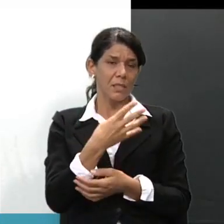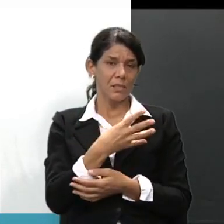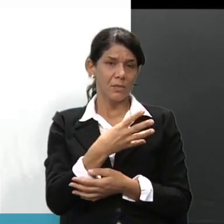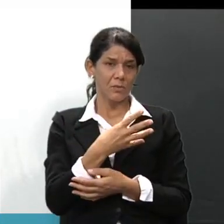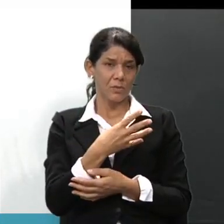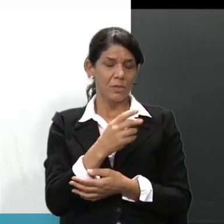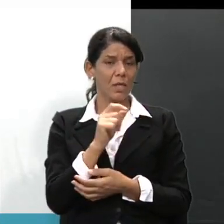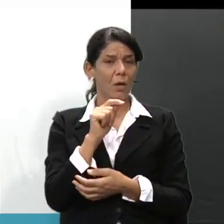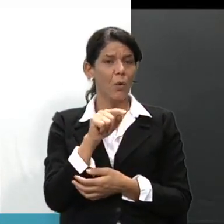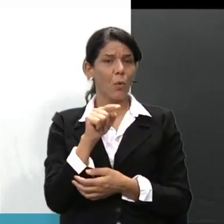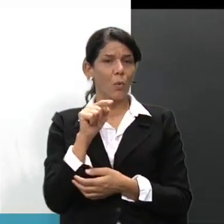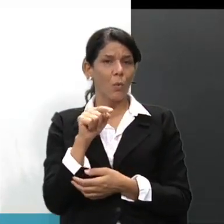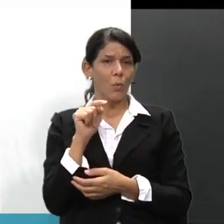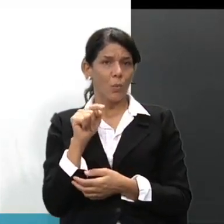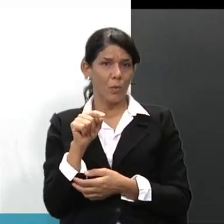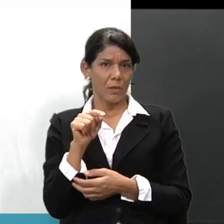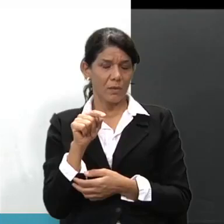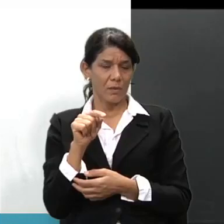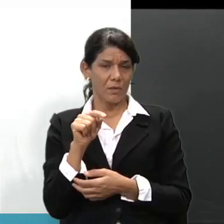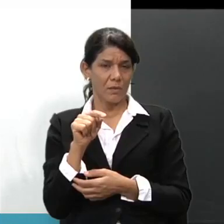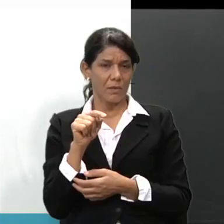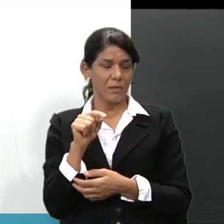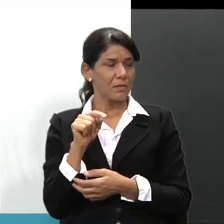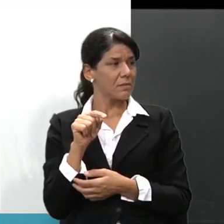14 gotas por